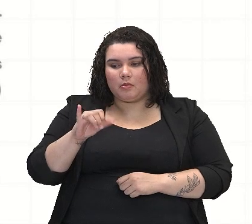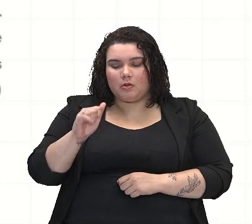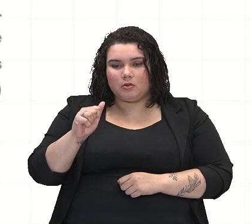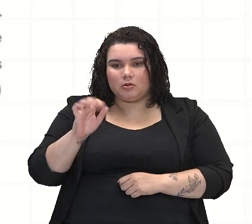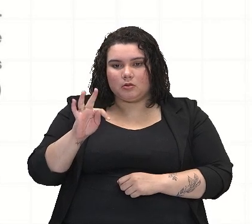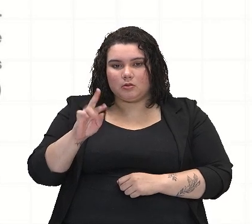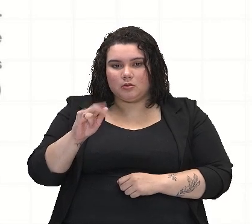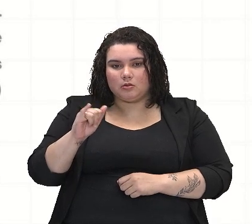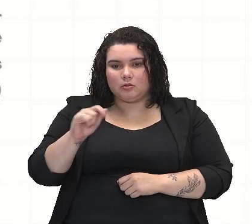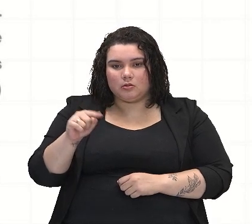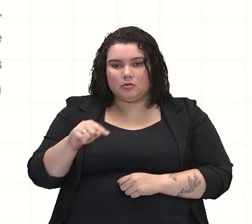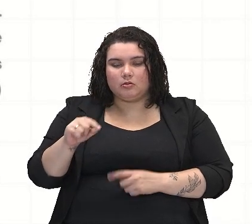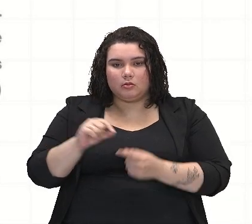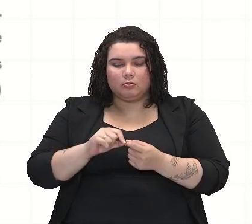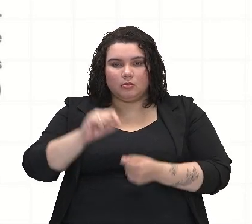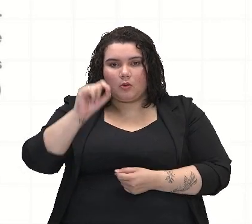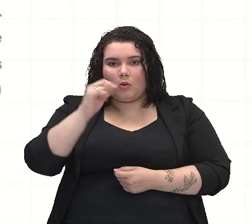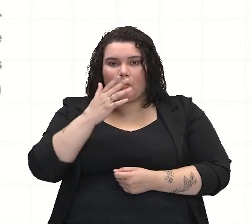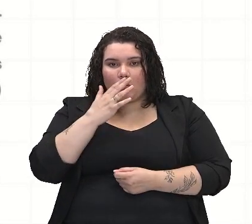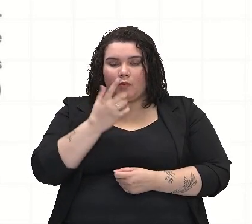Então,